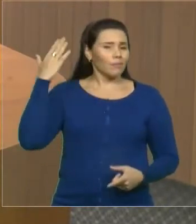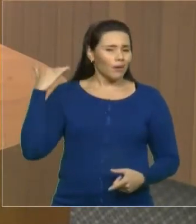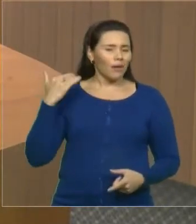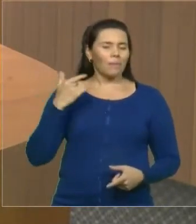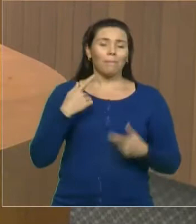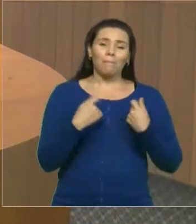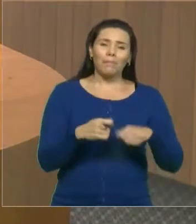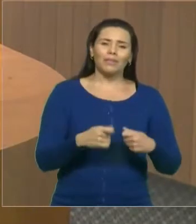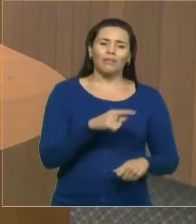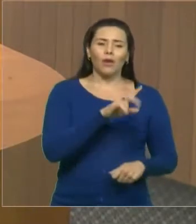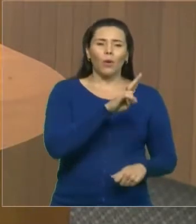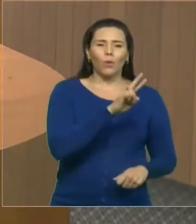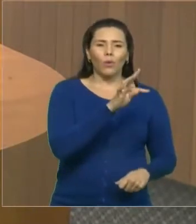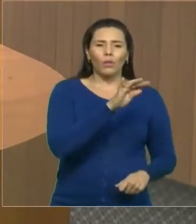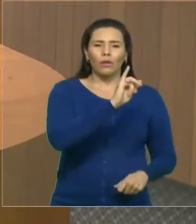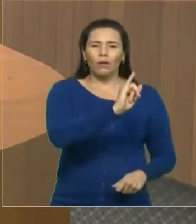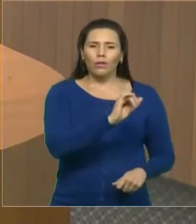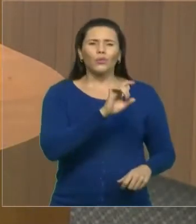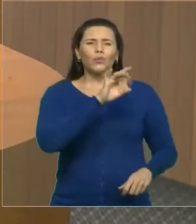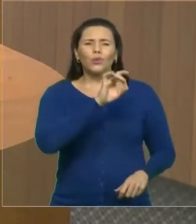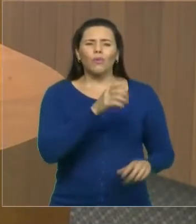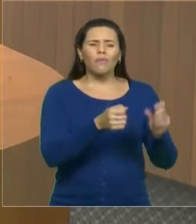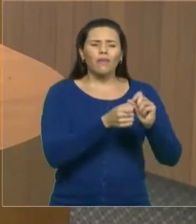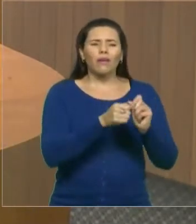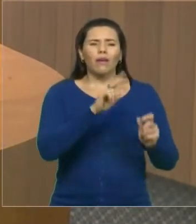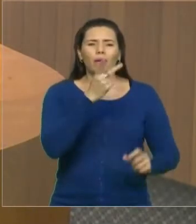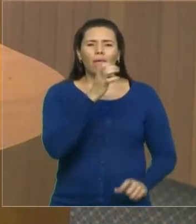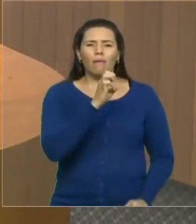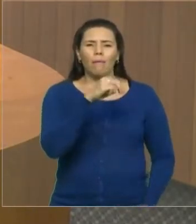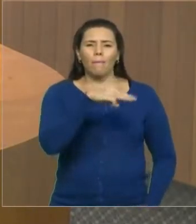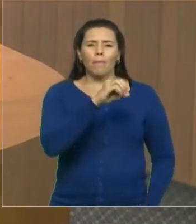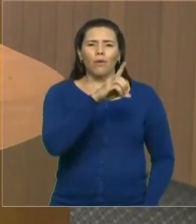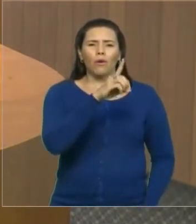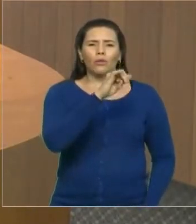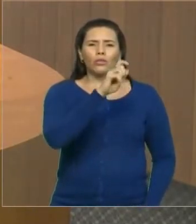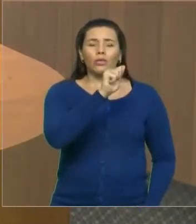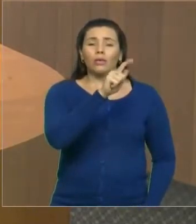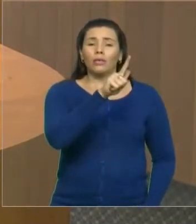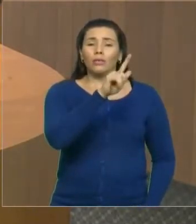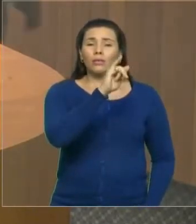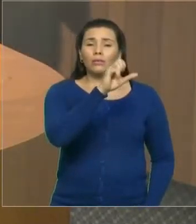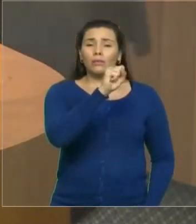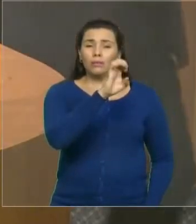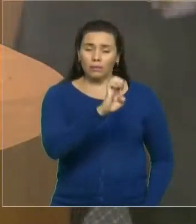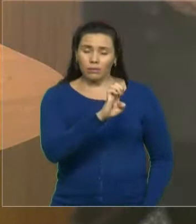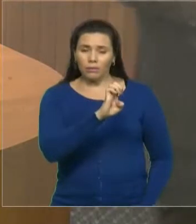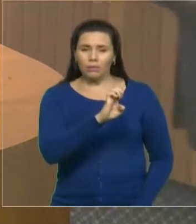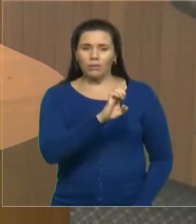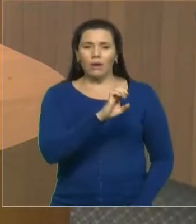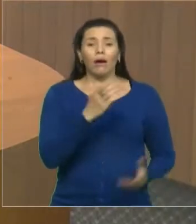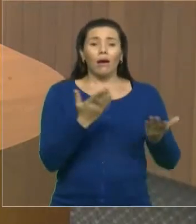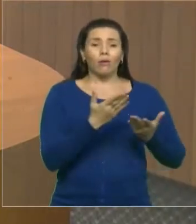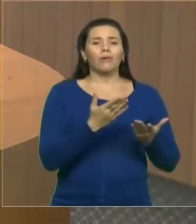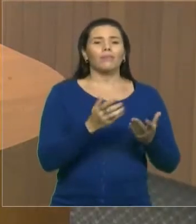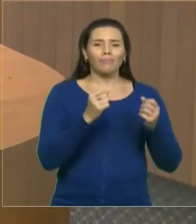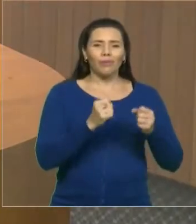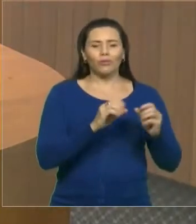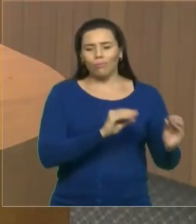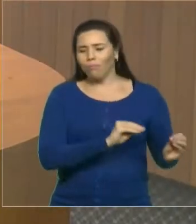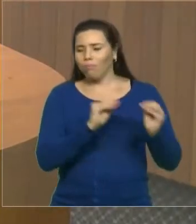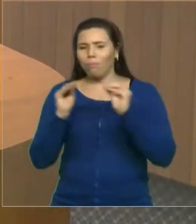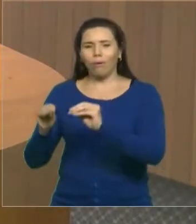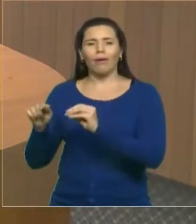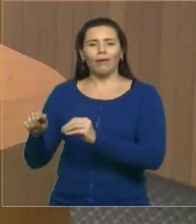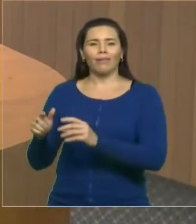formas de você atender essa necessidade. Aumentar o número de leitos de UTI, que é muito caro, ou